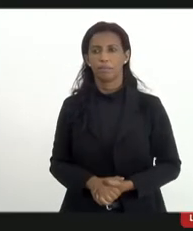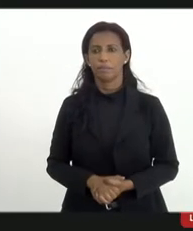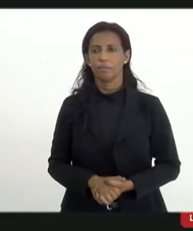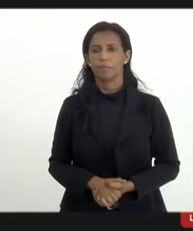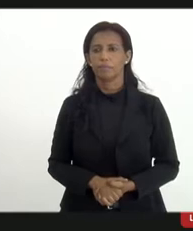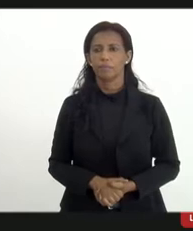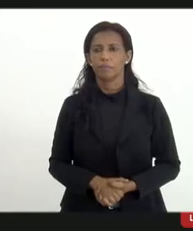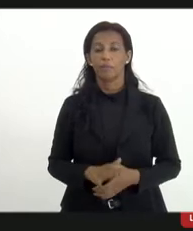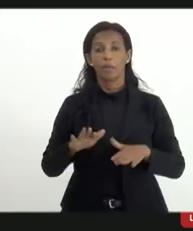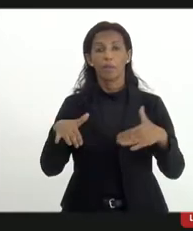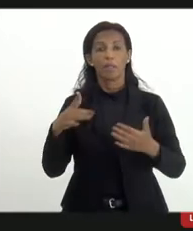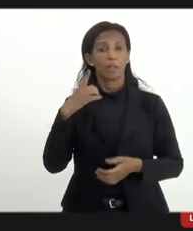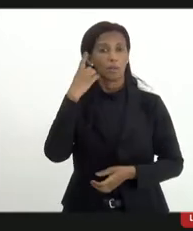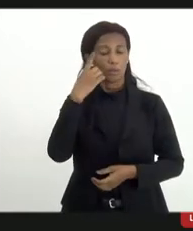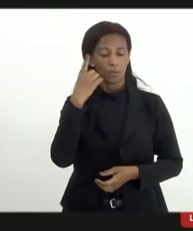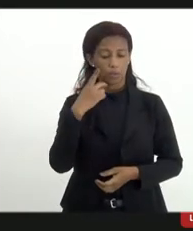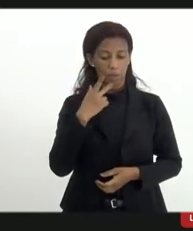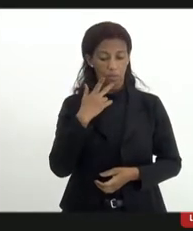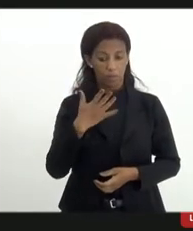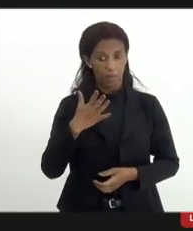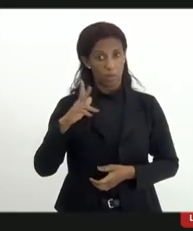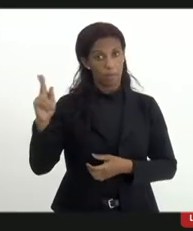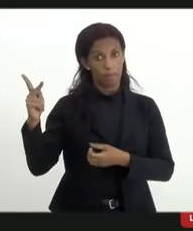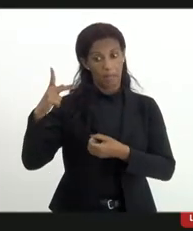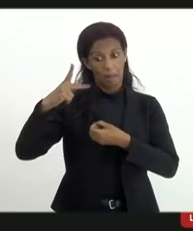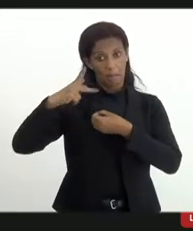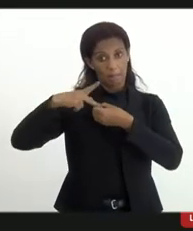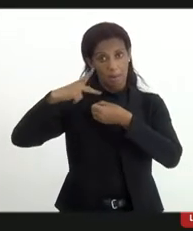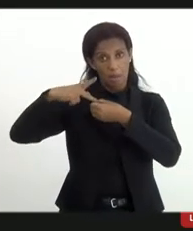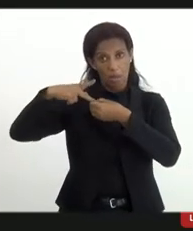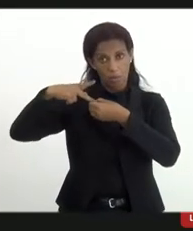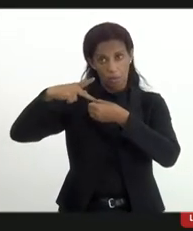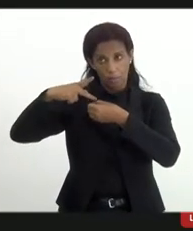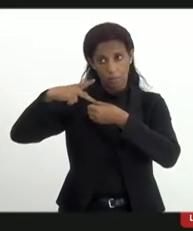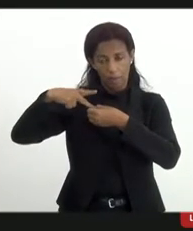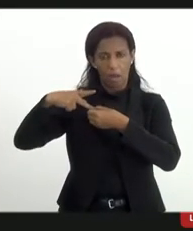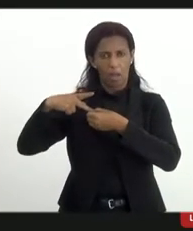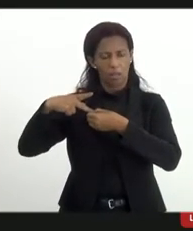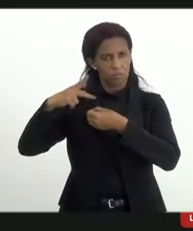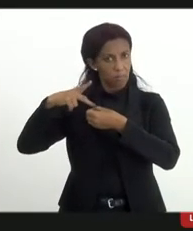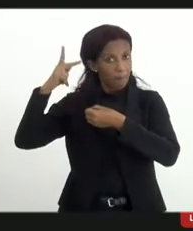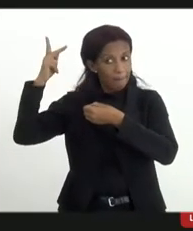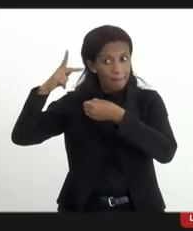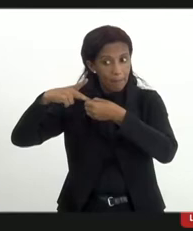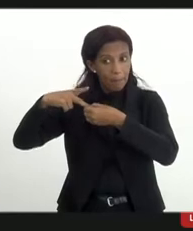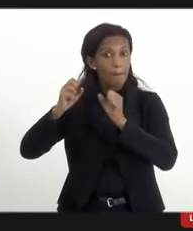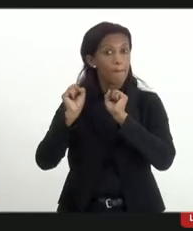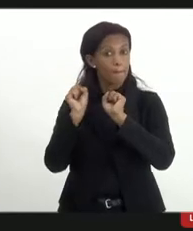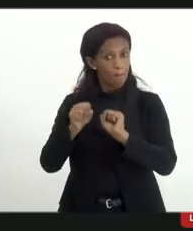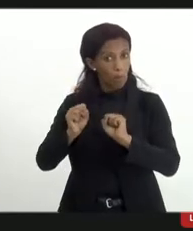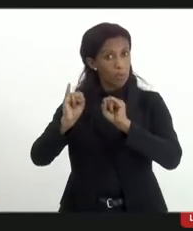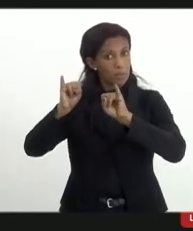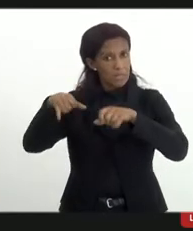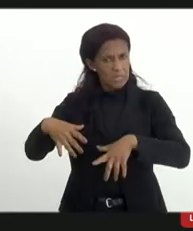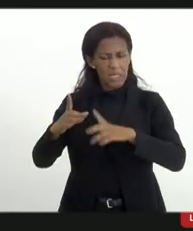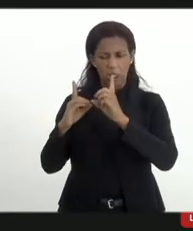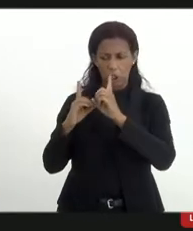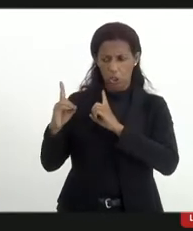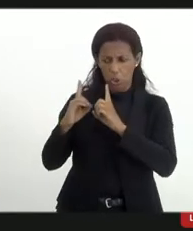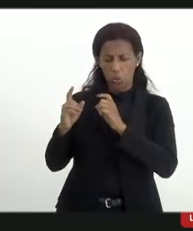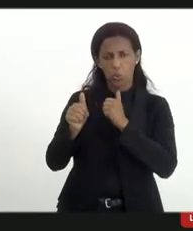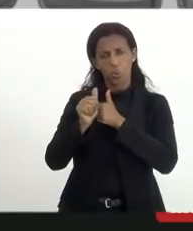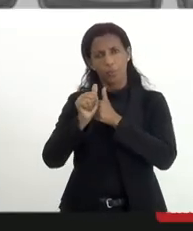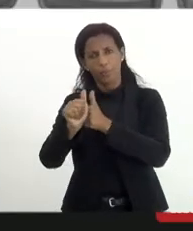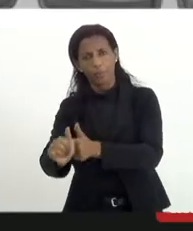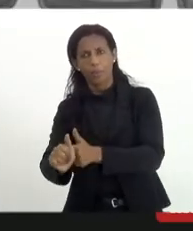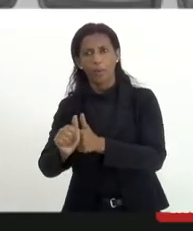Então, deputado Luiz Paulo, falando pela Petrobras, a Petrobras pode sim acompanhar esse processo, discutir, apresentar as